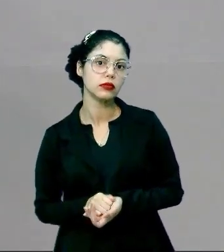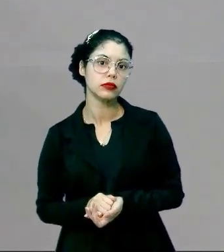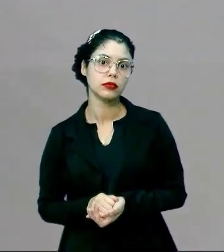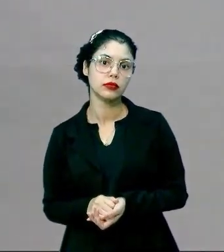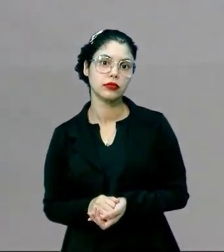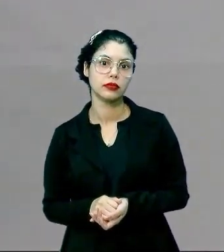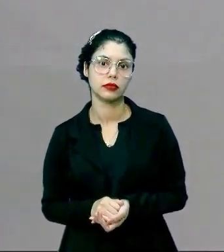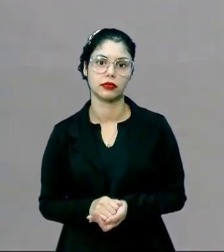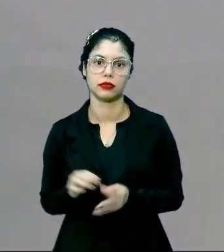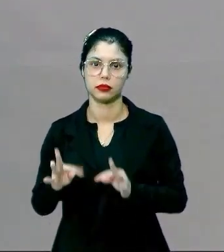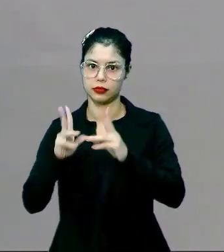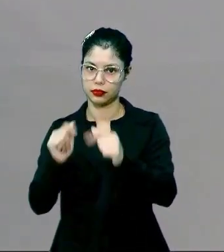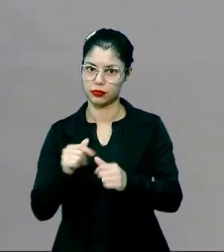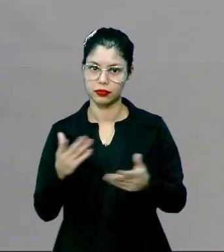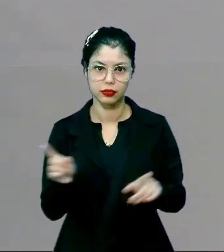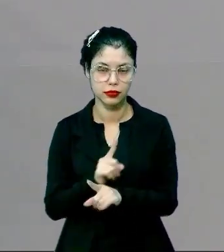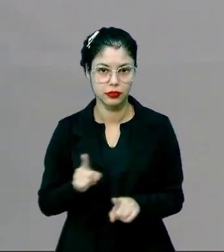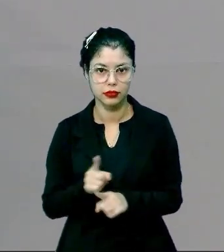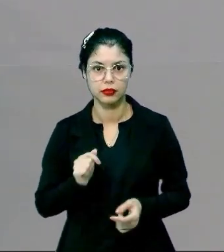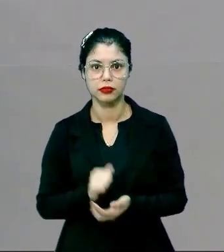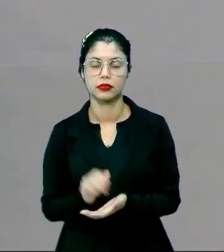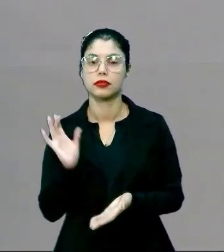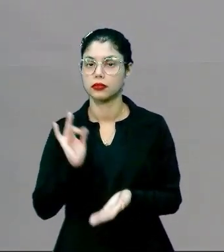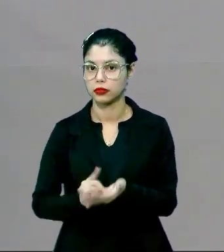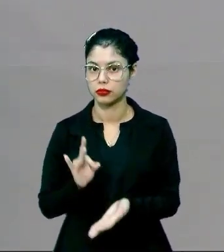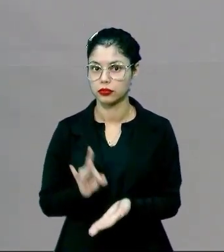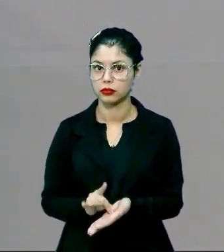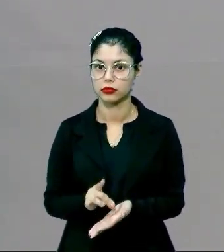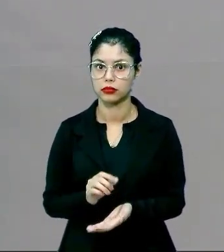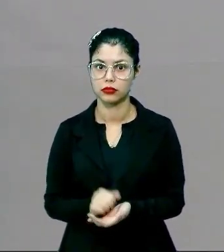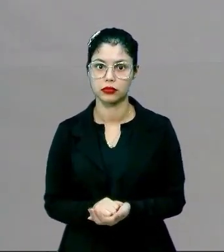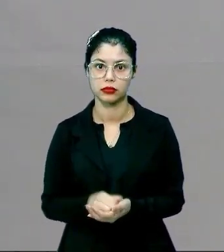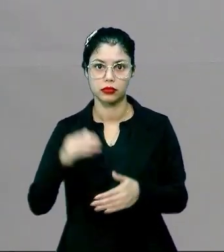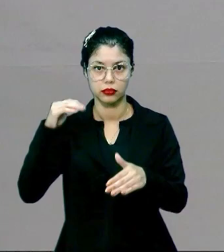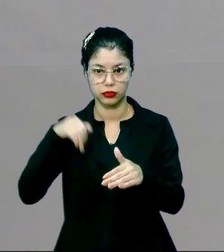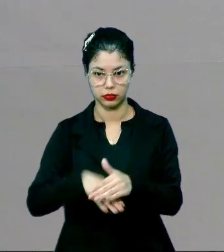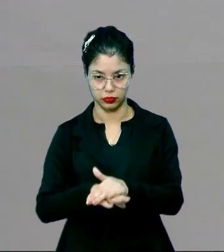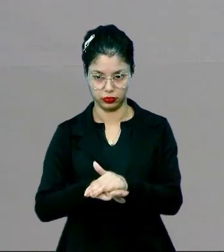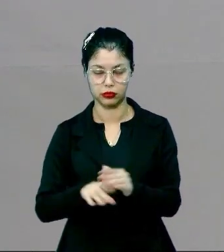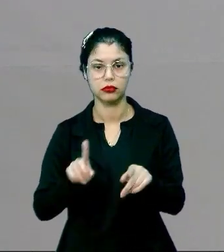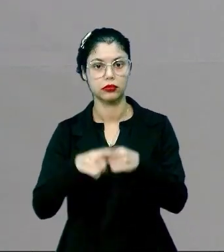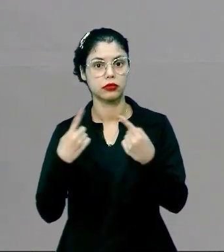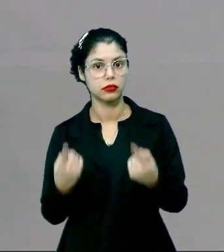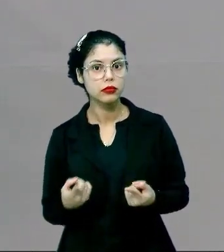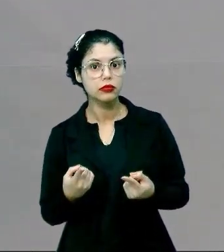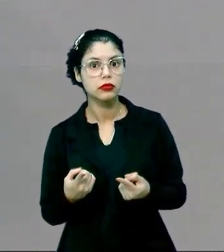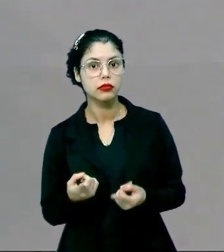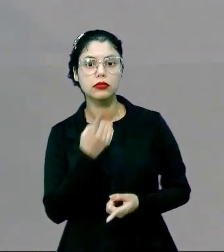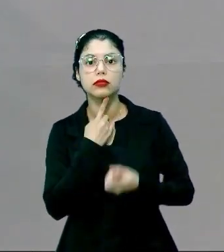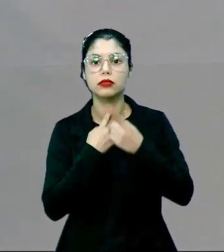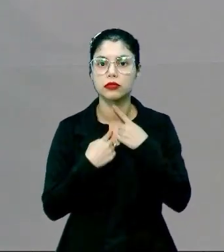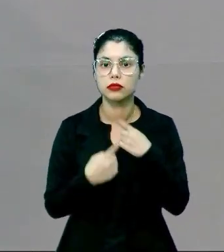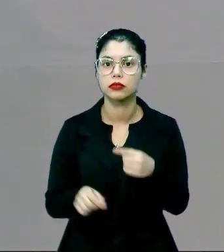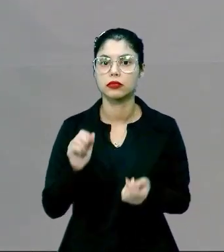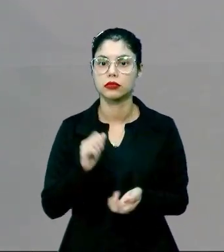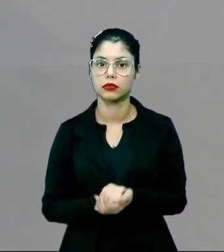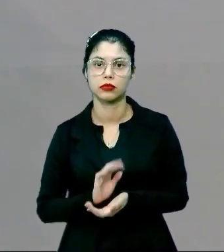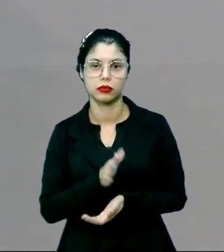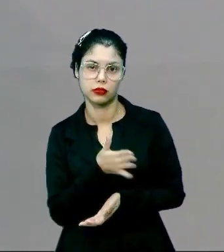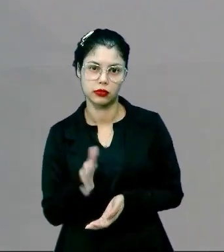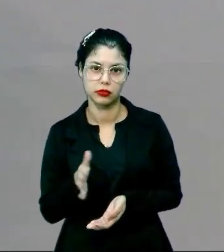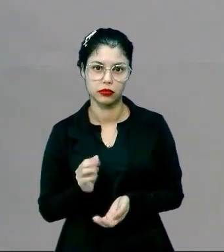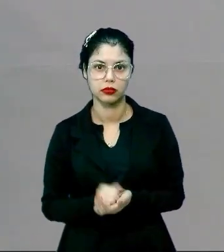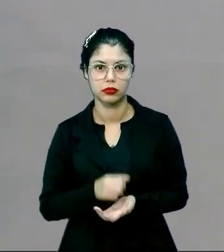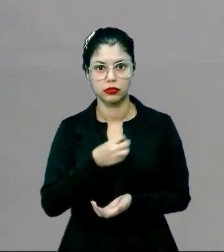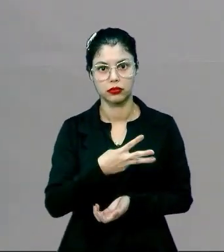eu não urino isso tudo. Não, na verdade é só armazenamento. Mas a vontade de urinar chega aí